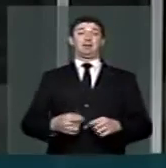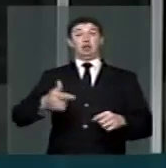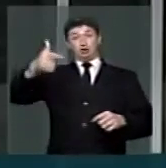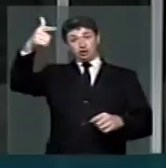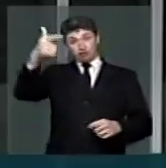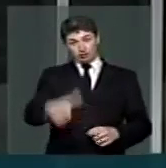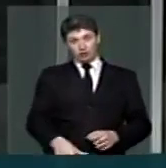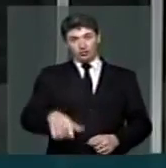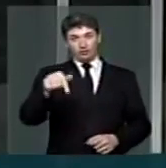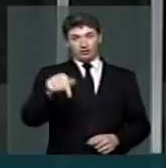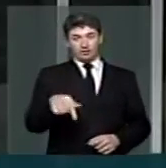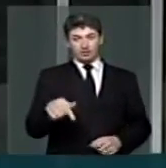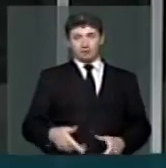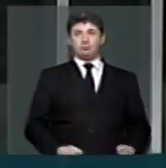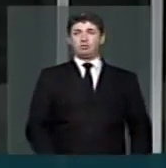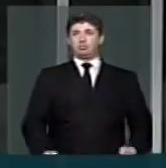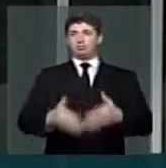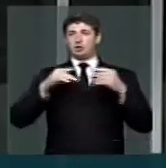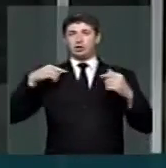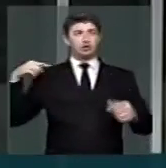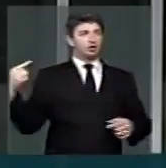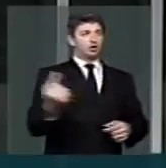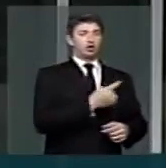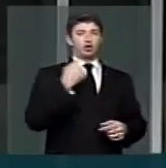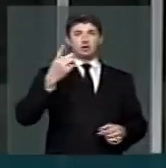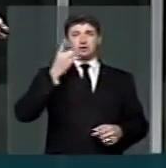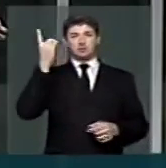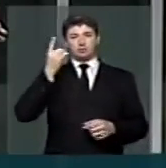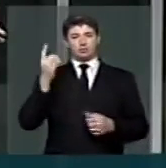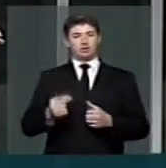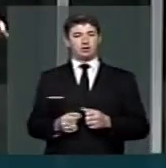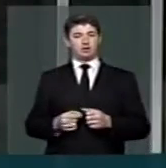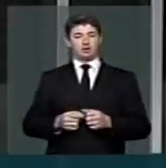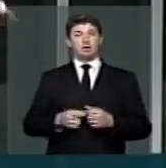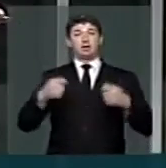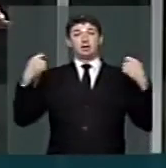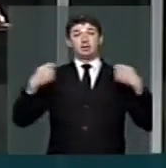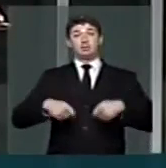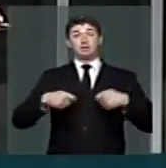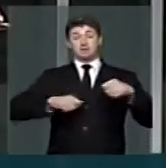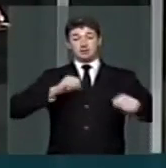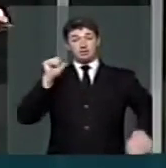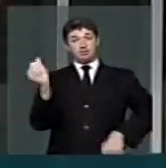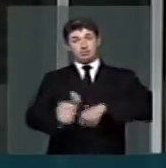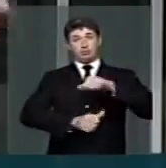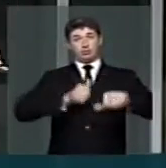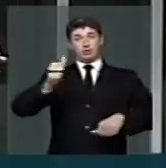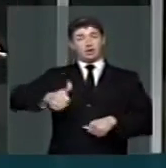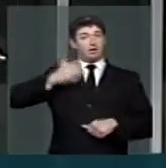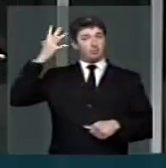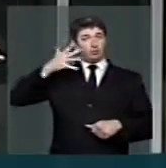uma vez, pedir a todos nós parlamentares que é preciso mudar a